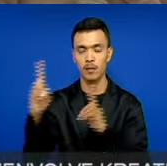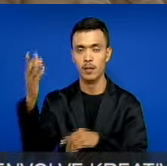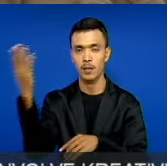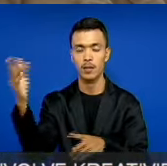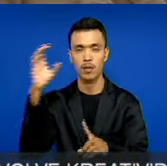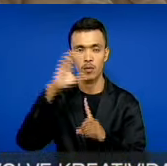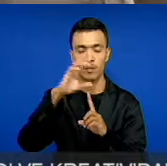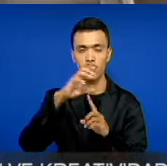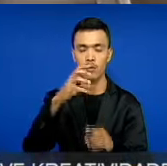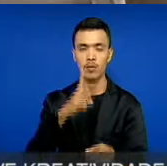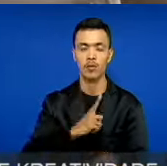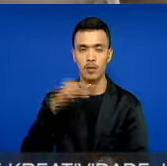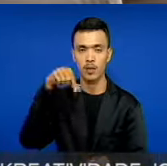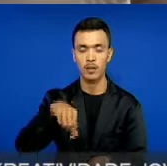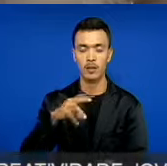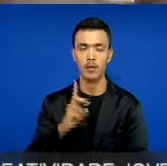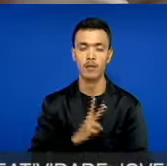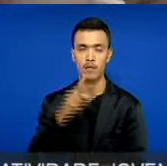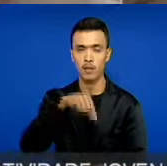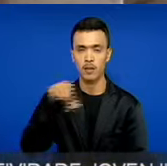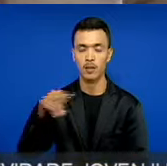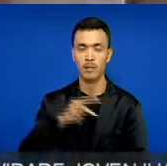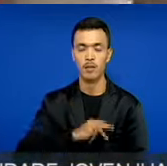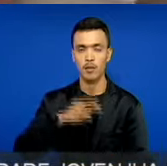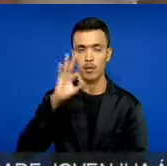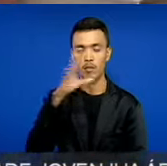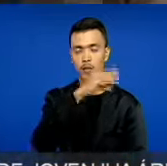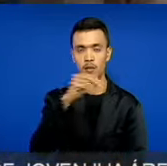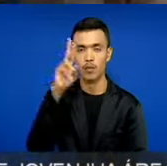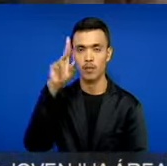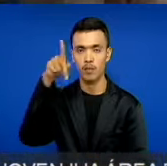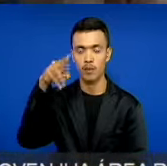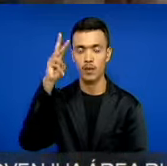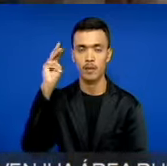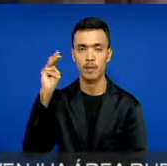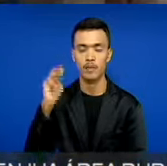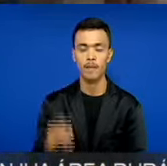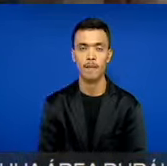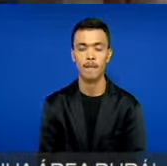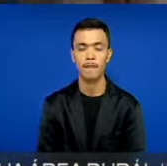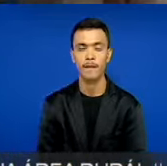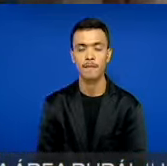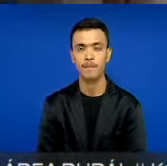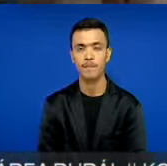município Liquiçá Viqueque Manufahi no unidade polícia marítima. Juvenal da Silva, RTTL.